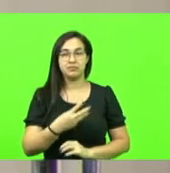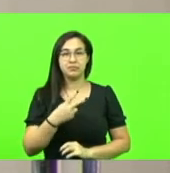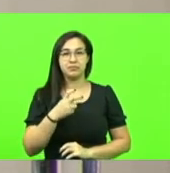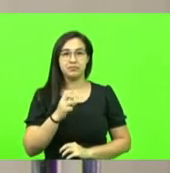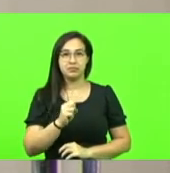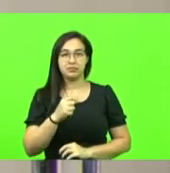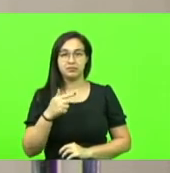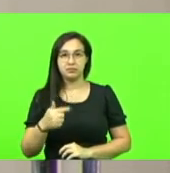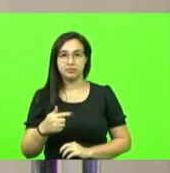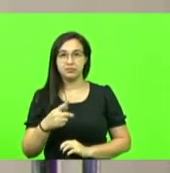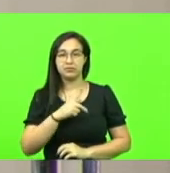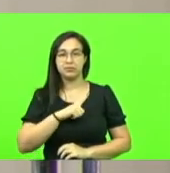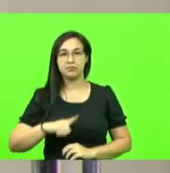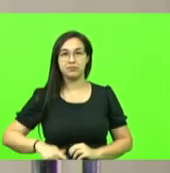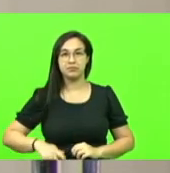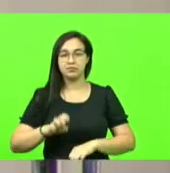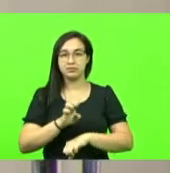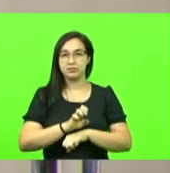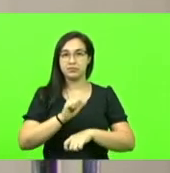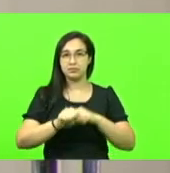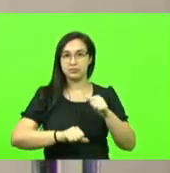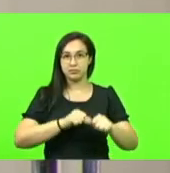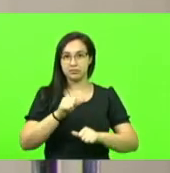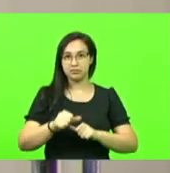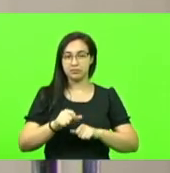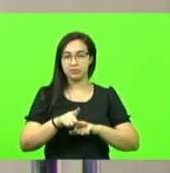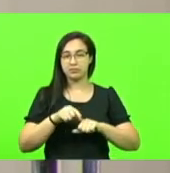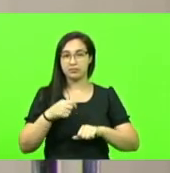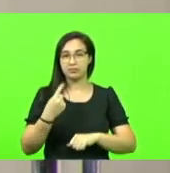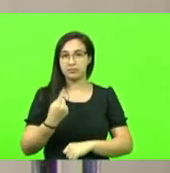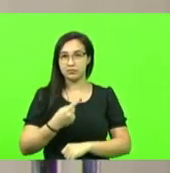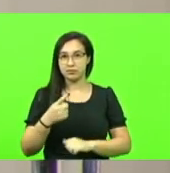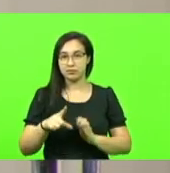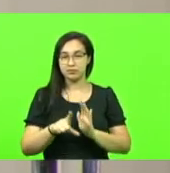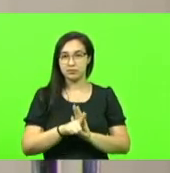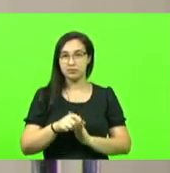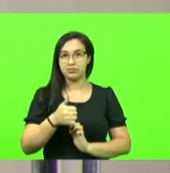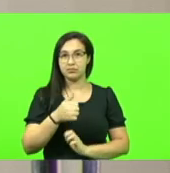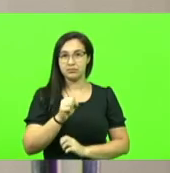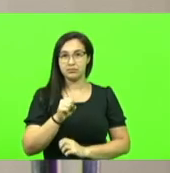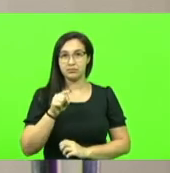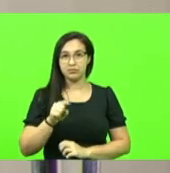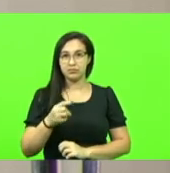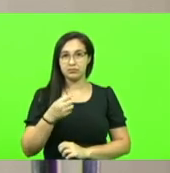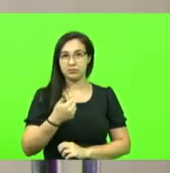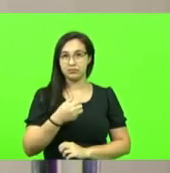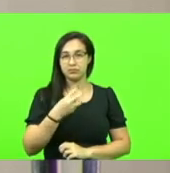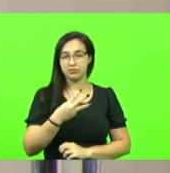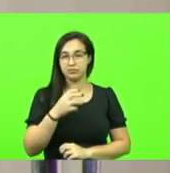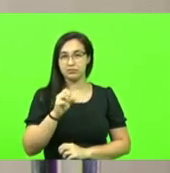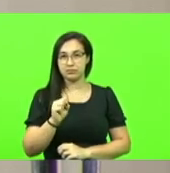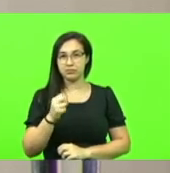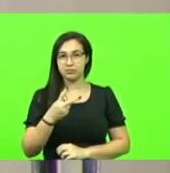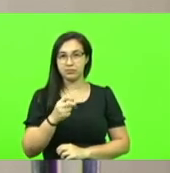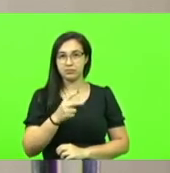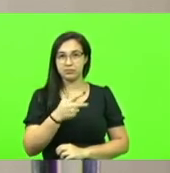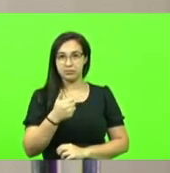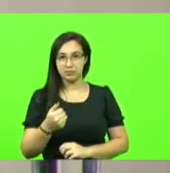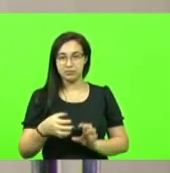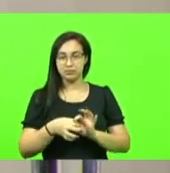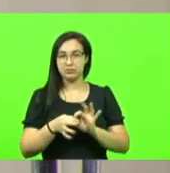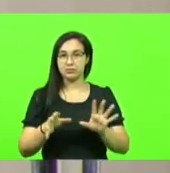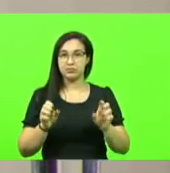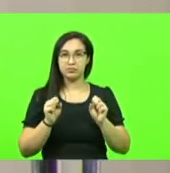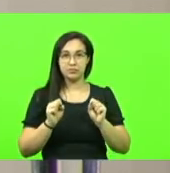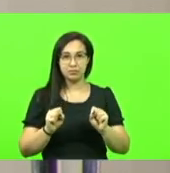387.0/2021, autor Governo do Estado, altera o artigo 1º e o anexo único da Lei 18.131/2021, que autoriza a abertura de crédito especial em favor